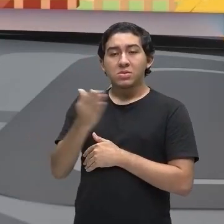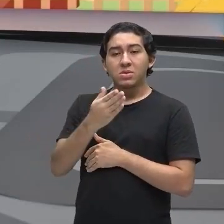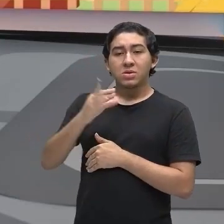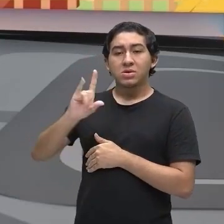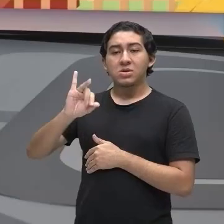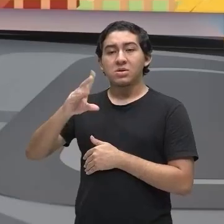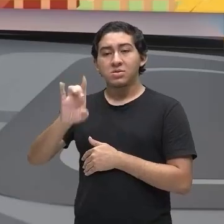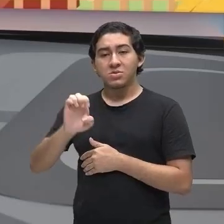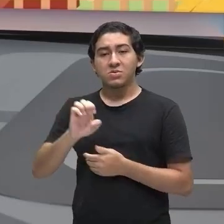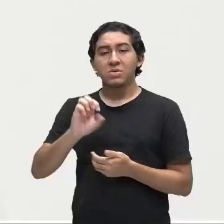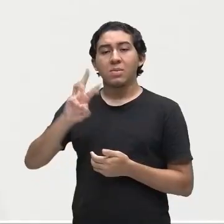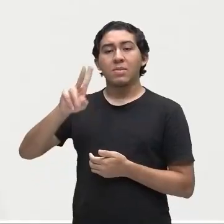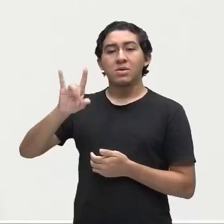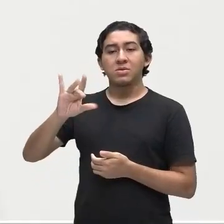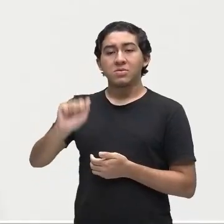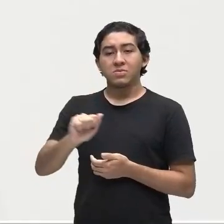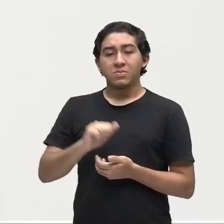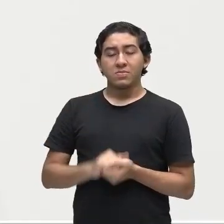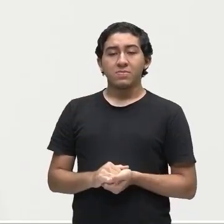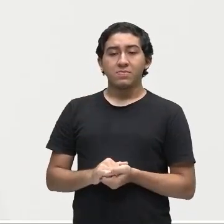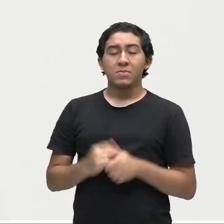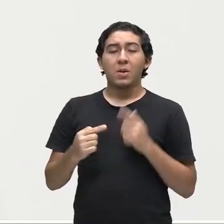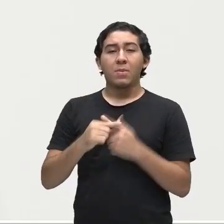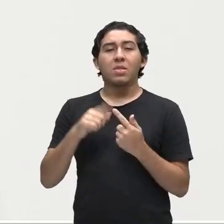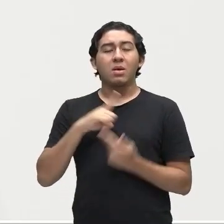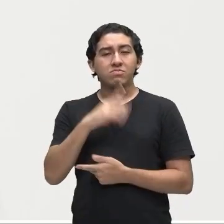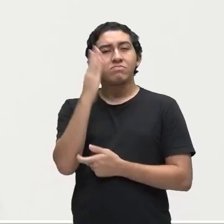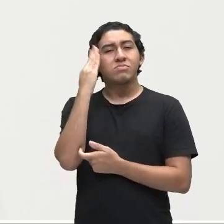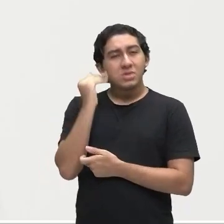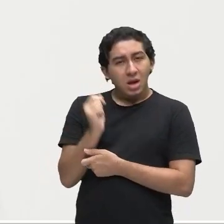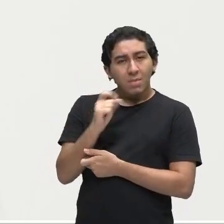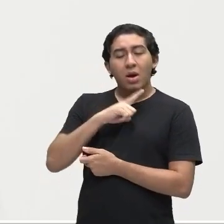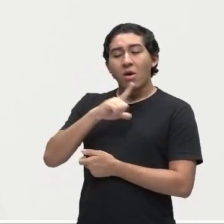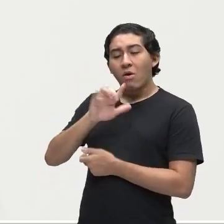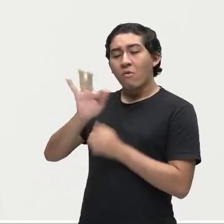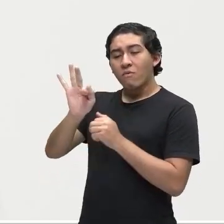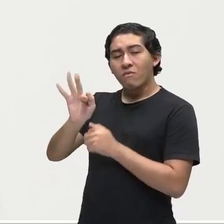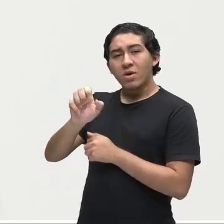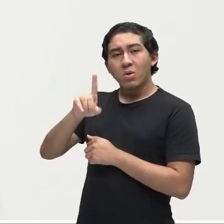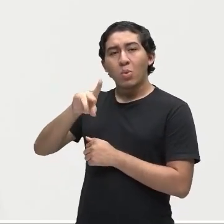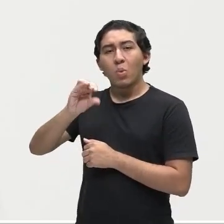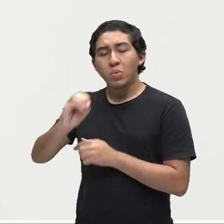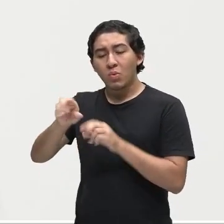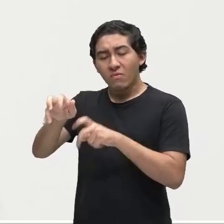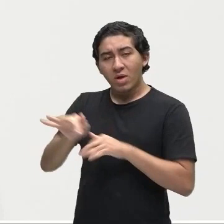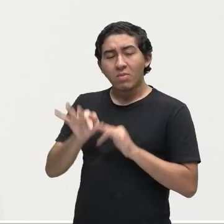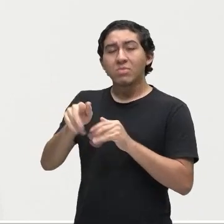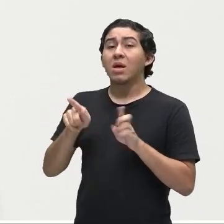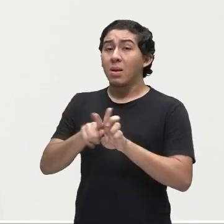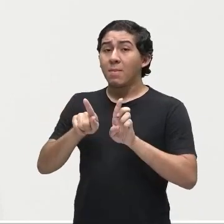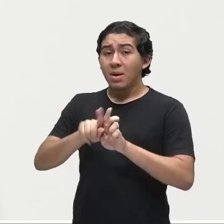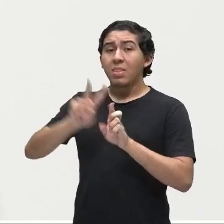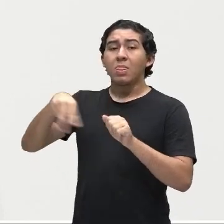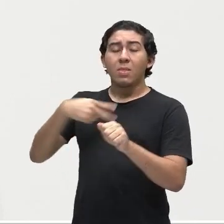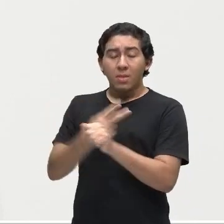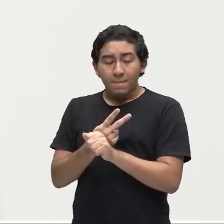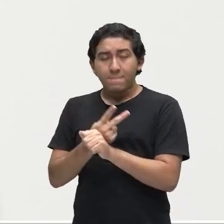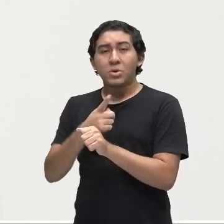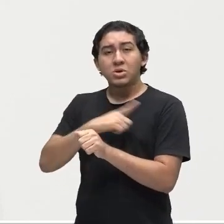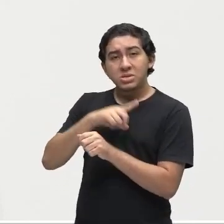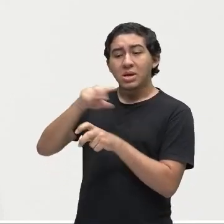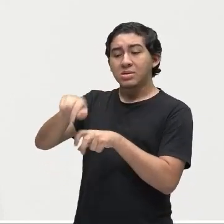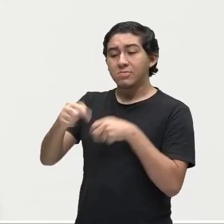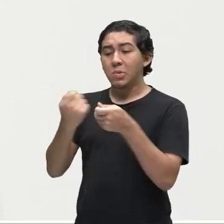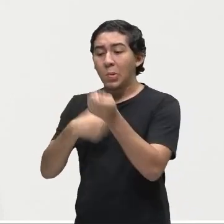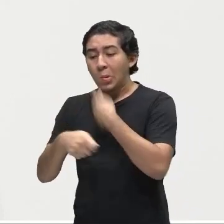Olha só, porque apesar do fortalecimento dos feudos e do crescimento de uma economia de subsistência, as cidades e